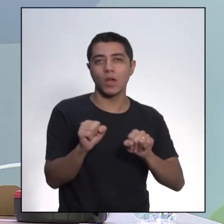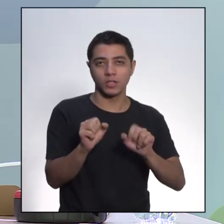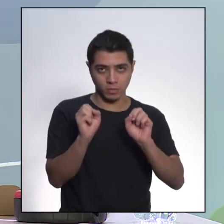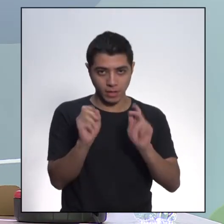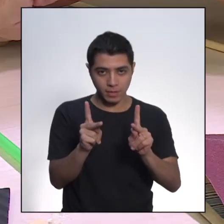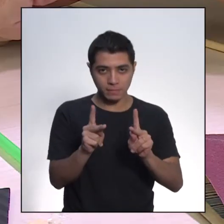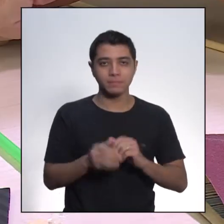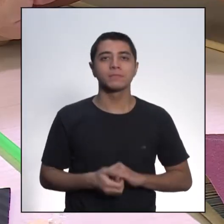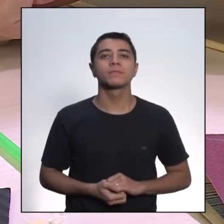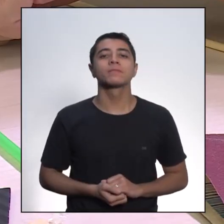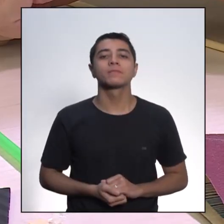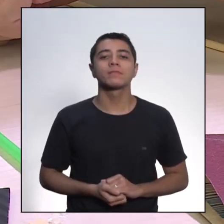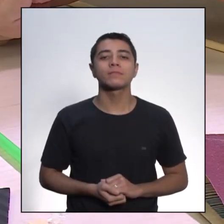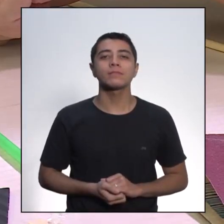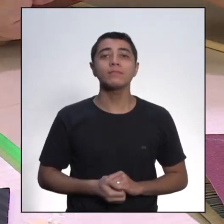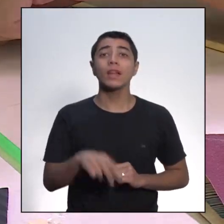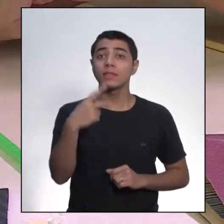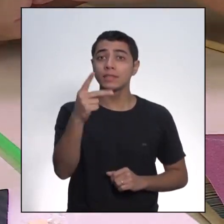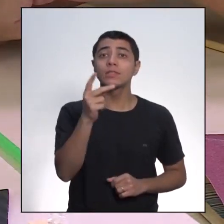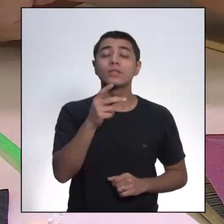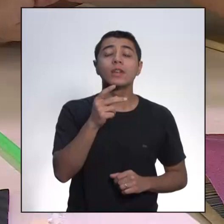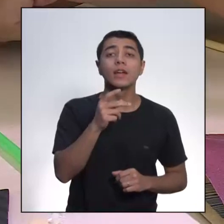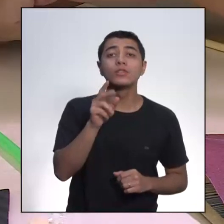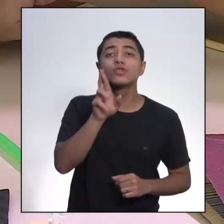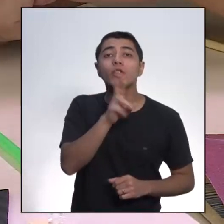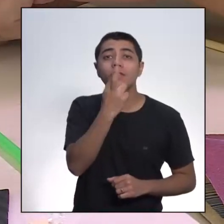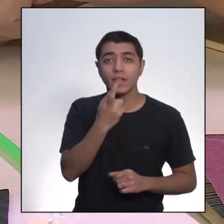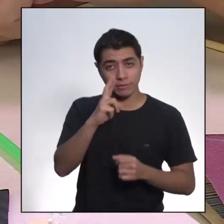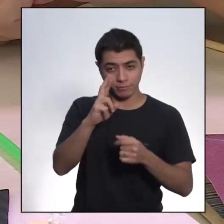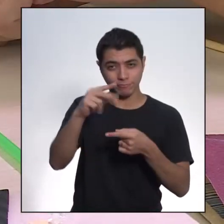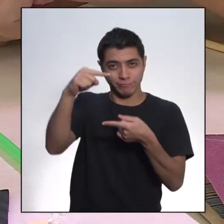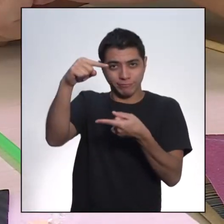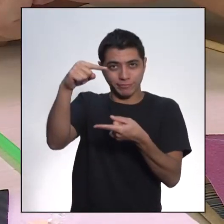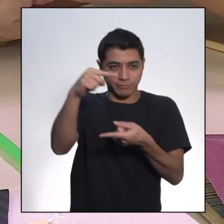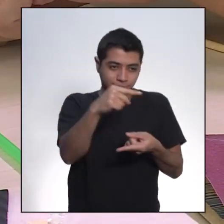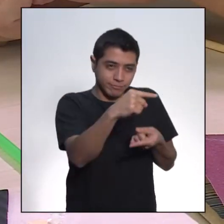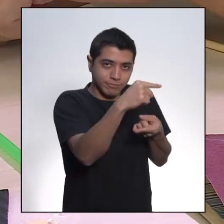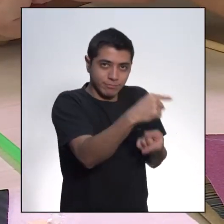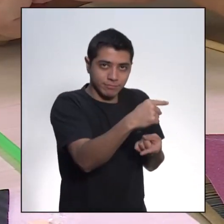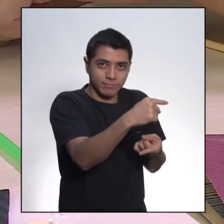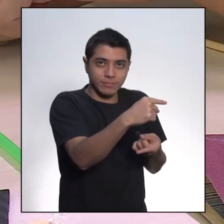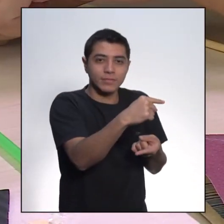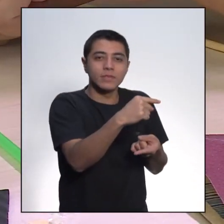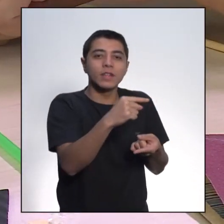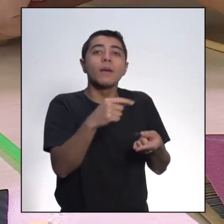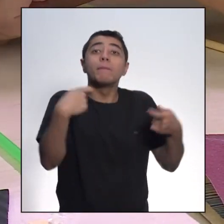sorvete. E você toma um pouquinho de cuidado para que eles fiquem paralelos, né, e alinhadinhos.